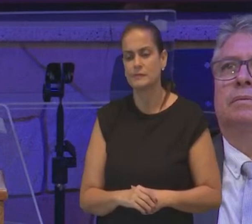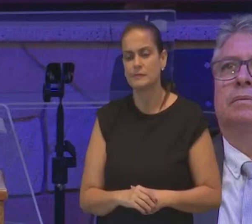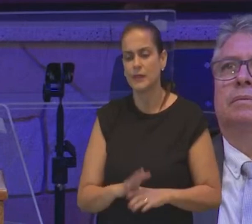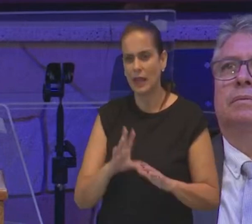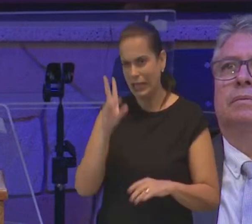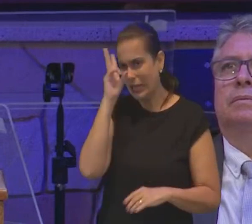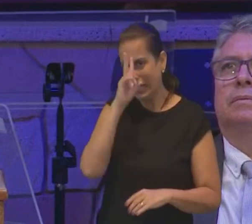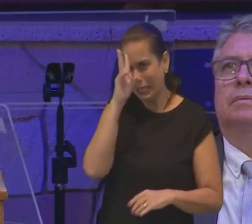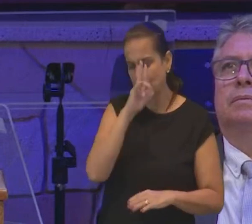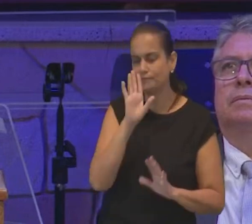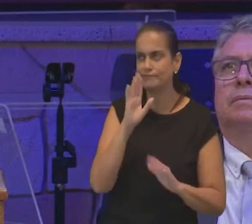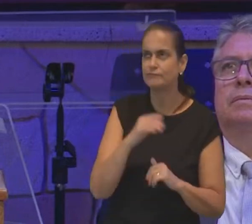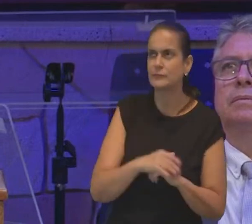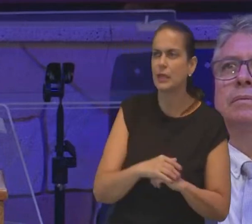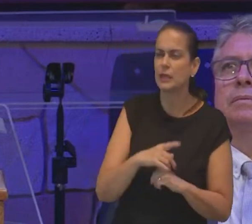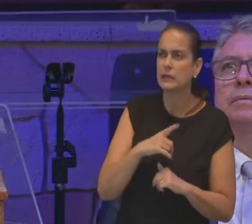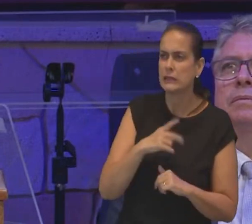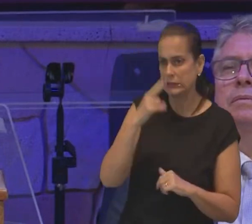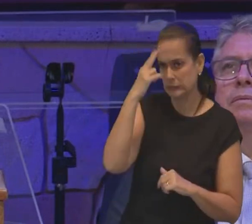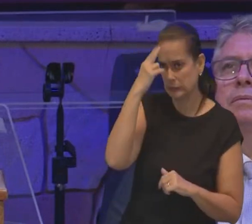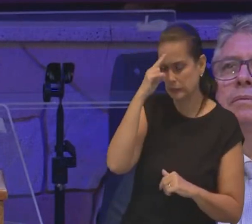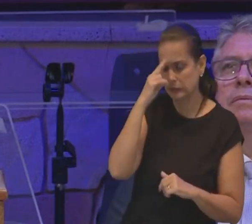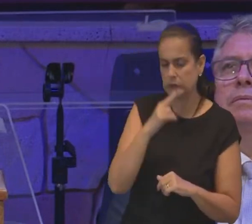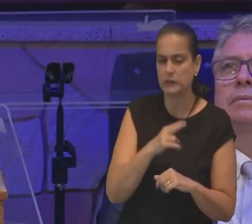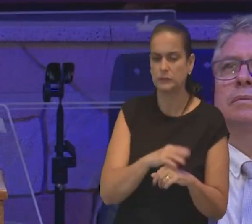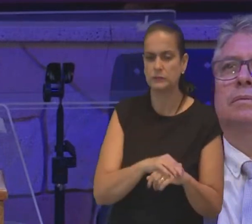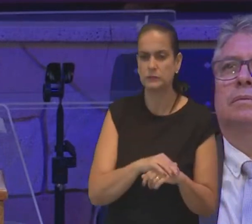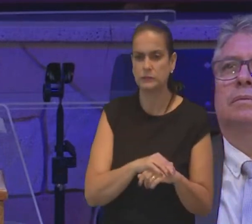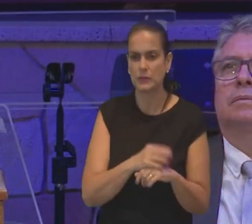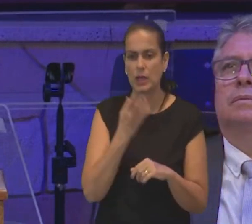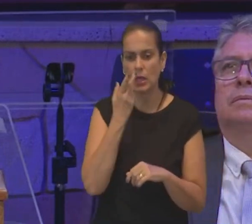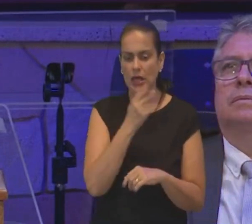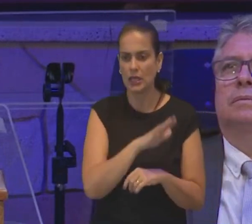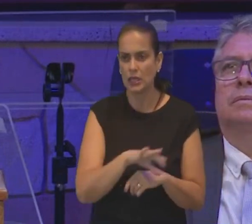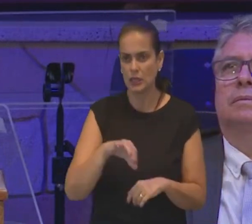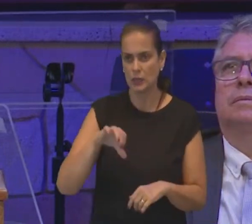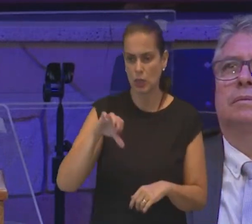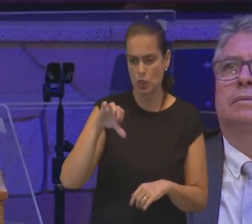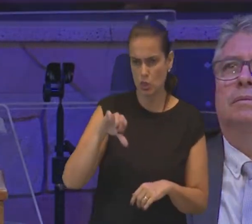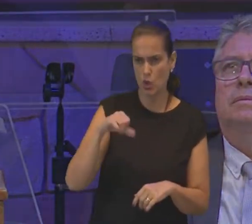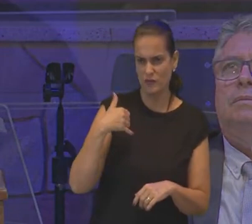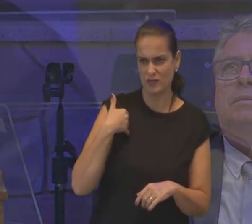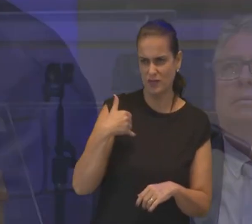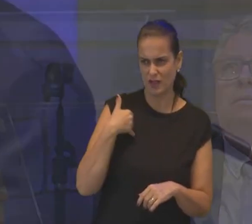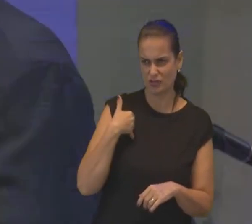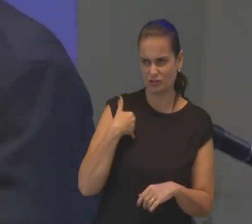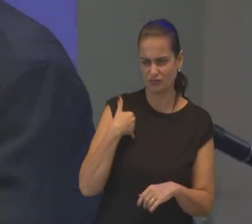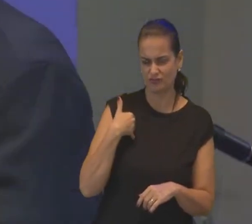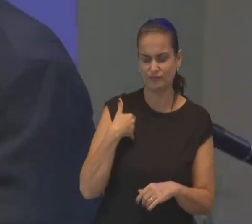Eu lembro de um caso, meus irmãos, um sócio educativo, uma criança de 9 anos de idade.